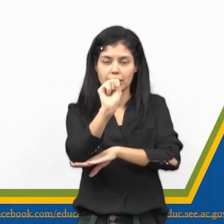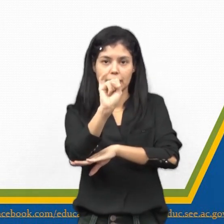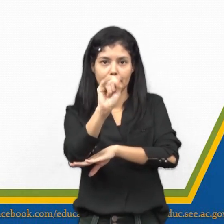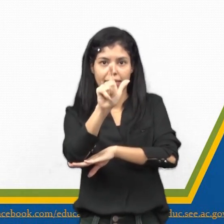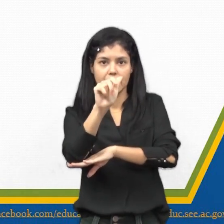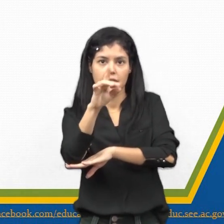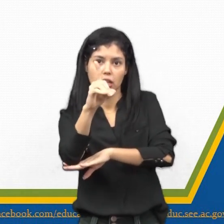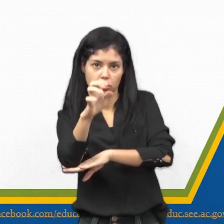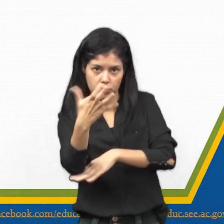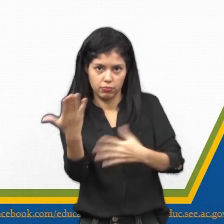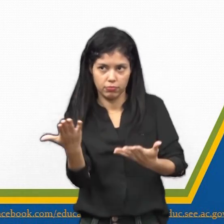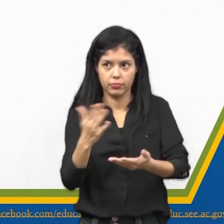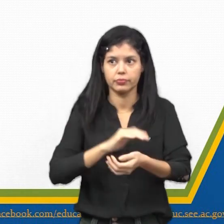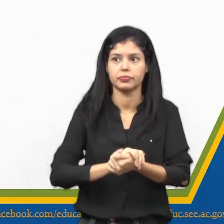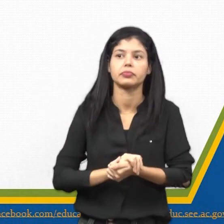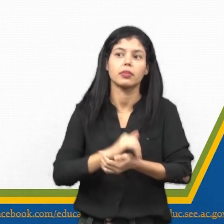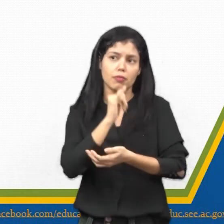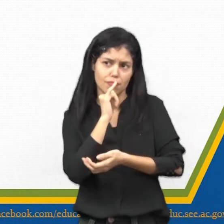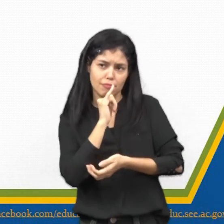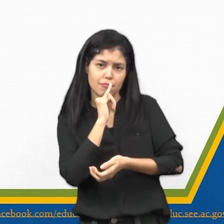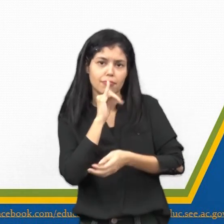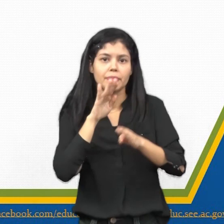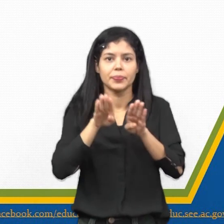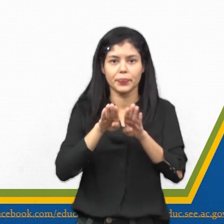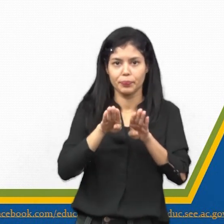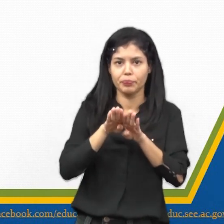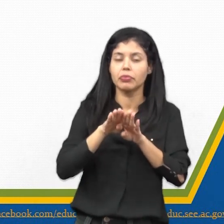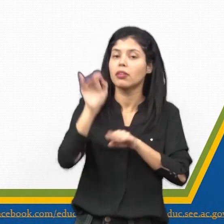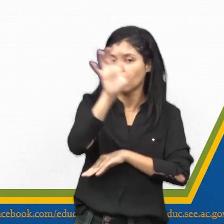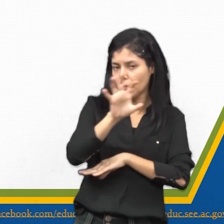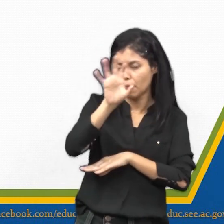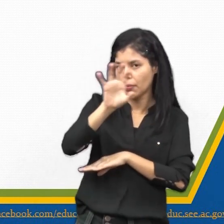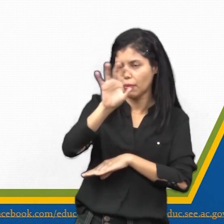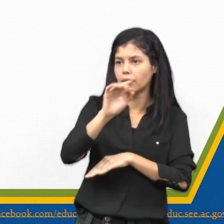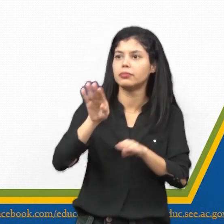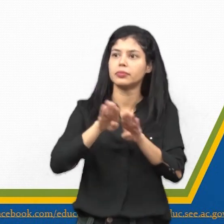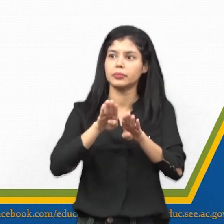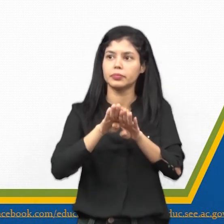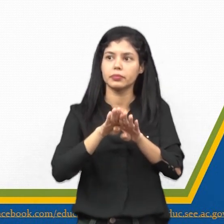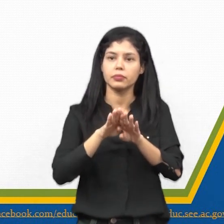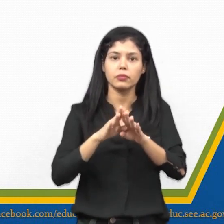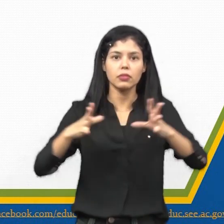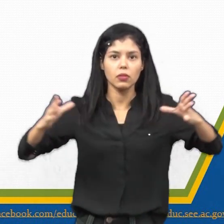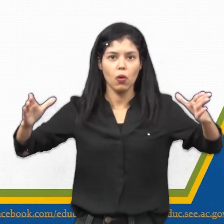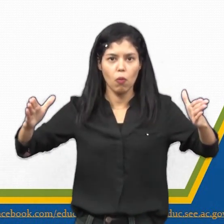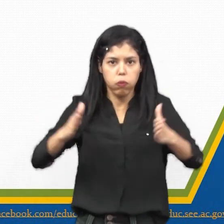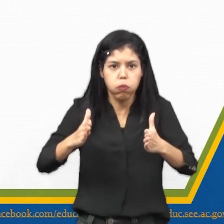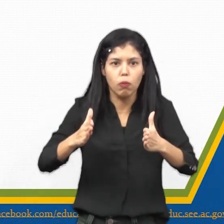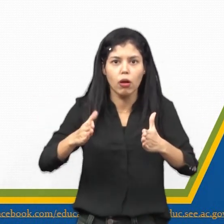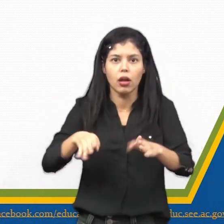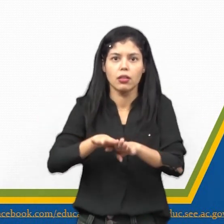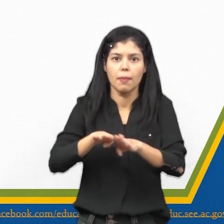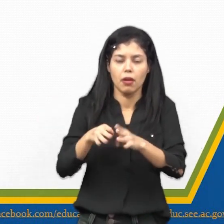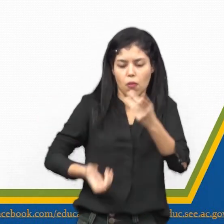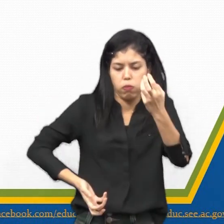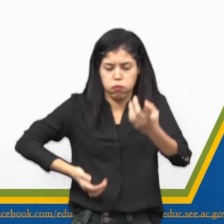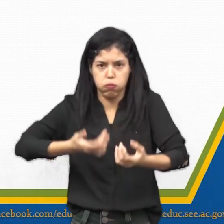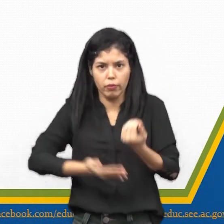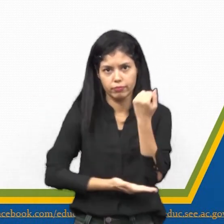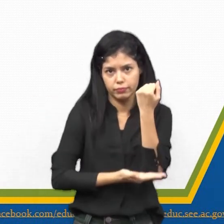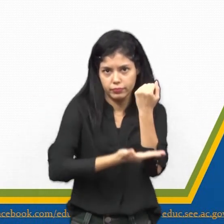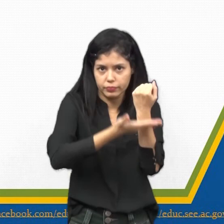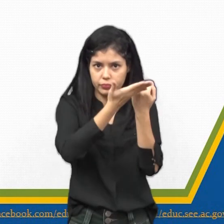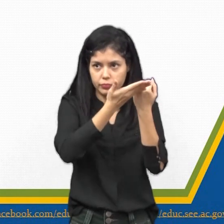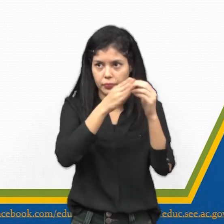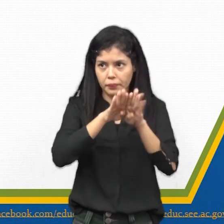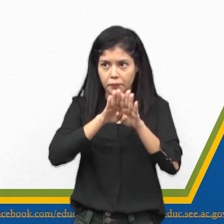difusibilidade. E ainda os volumes dos gases variam muito com a pressão e com a temperatura. Quando